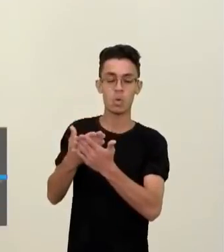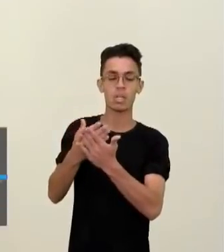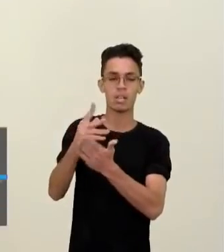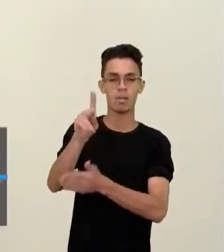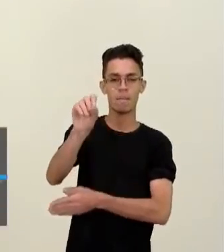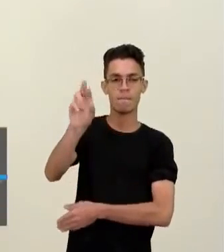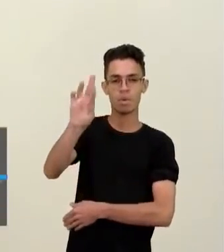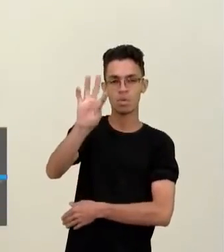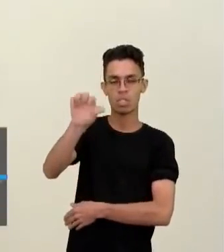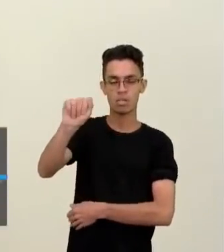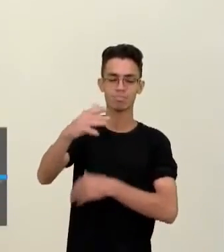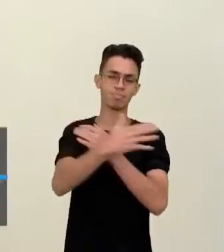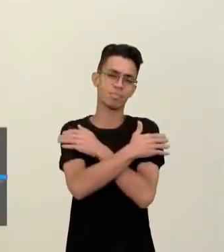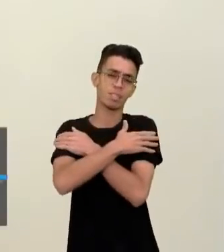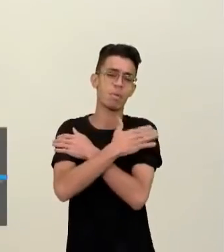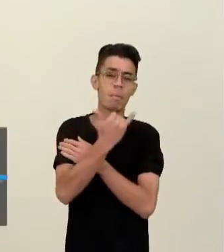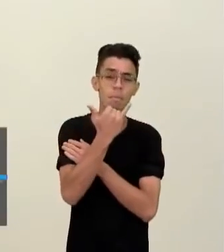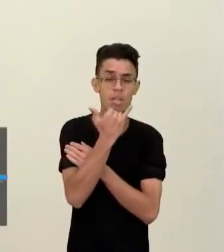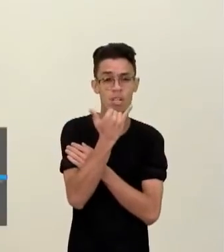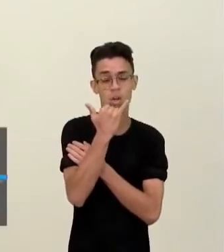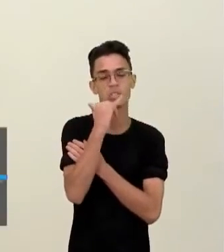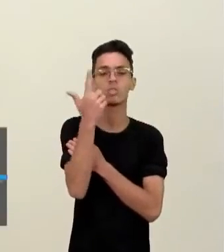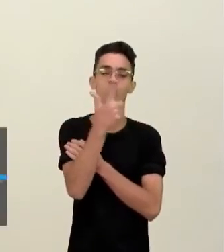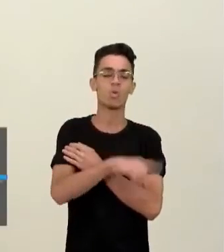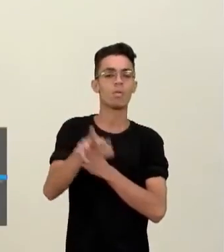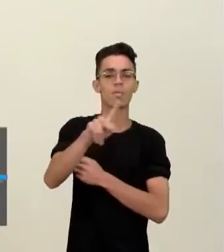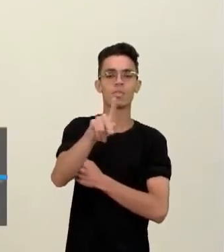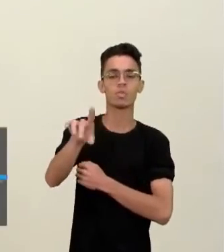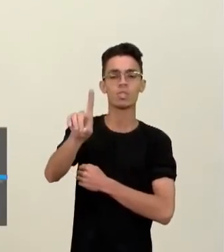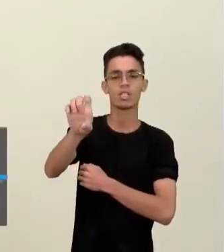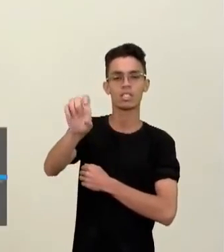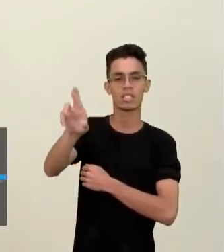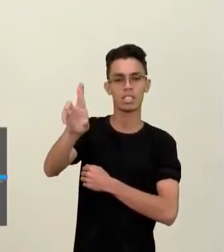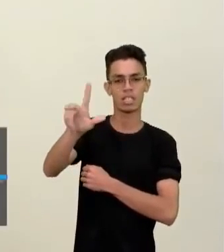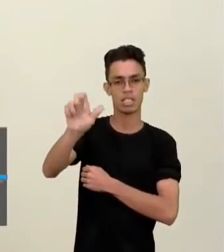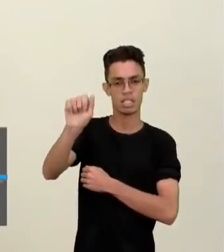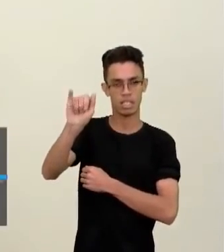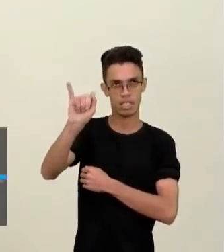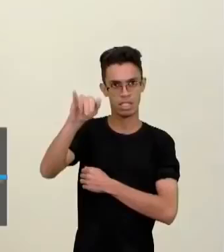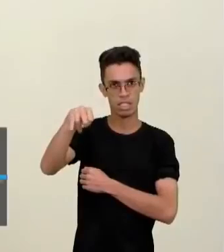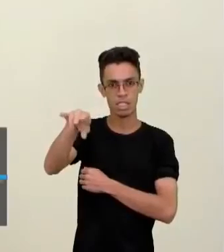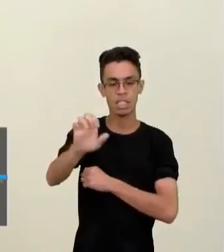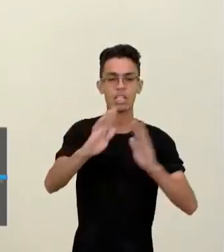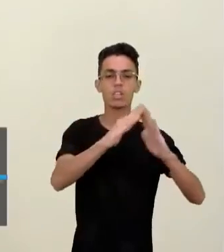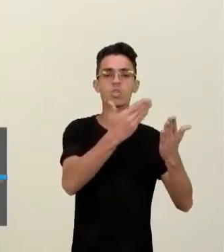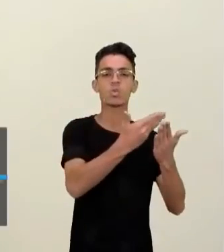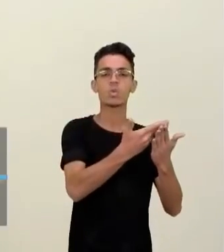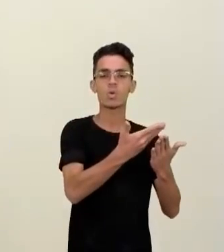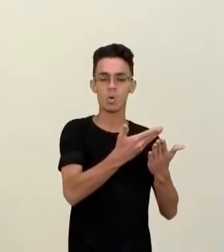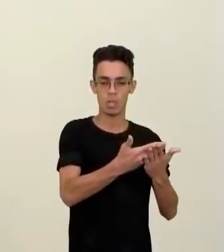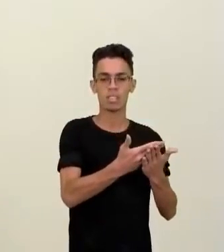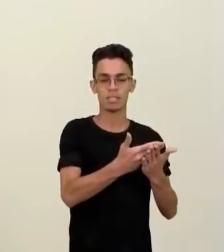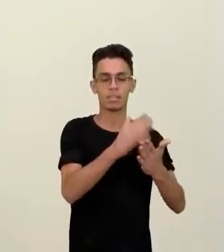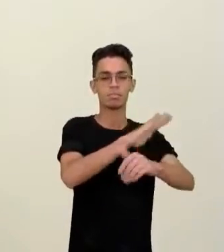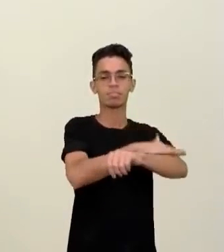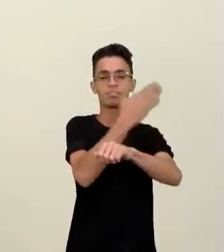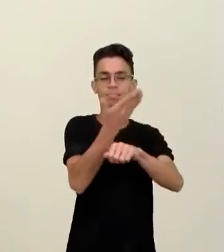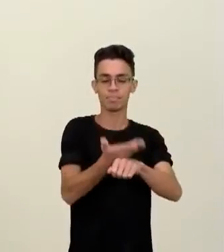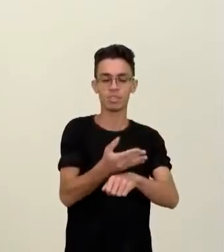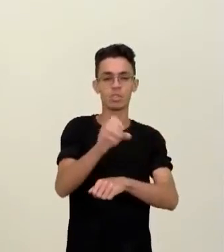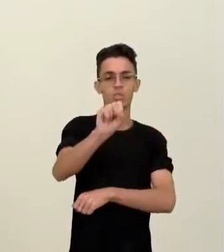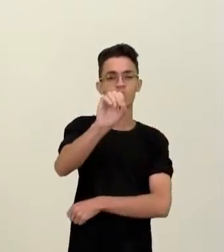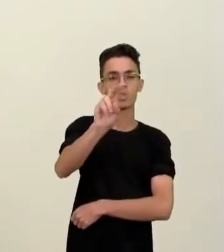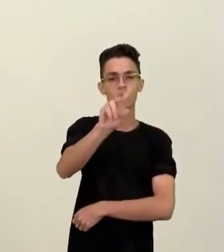Juré. Carlos, um abraço, me perdoe mais uma vez. Professora Verlaine, tá? Lá da Escola do Programa de Ensino Integral